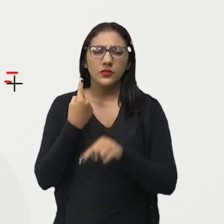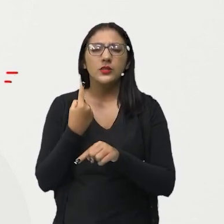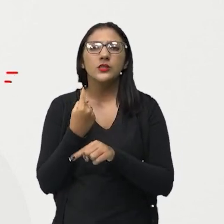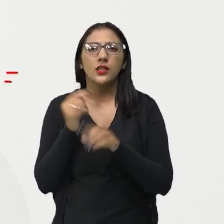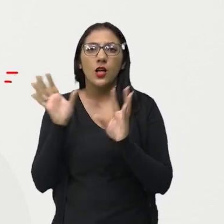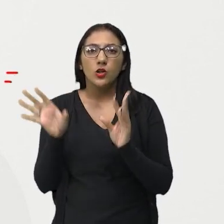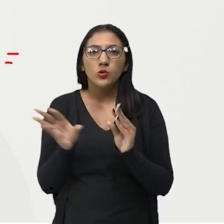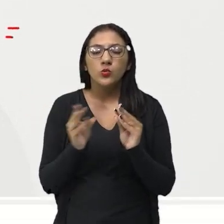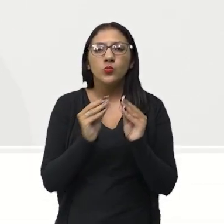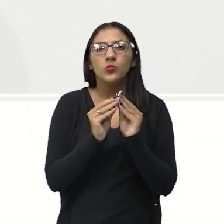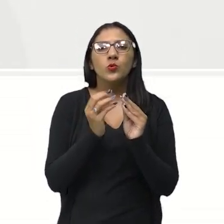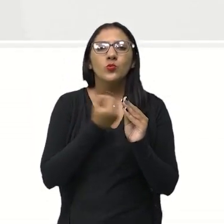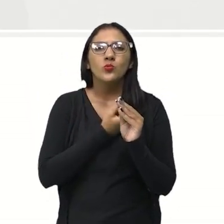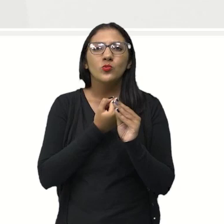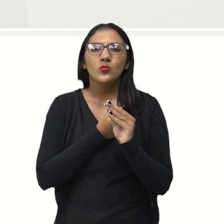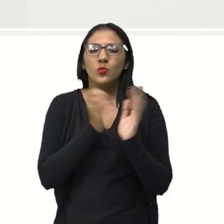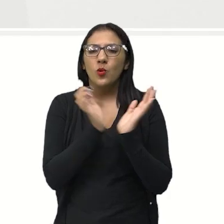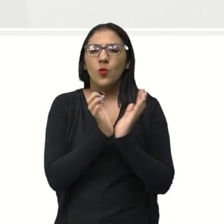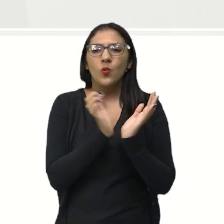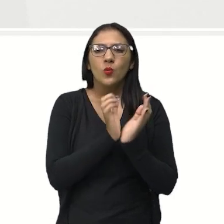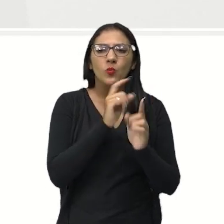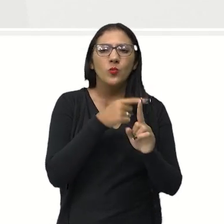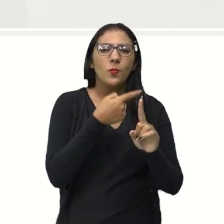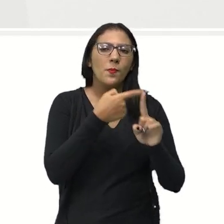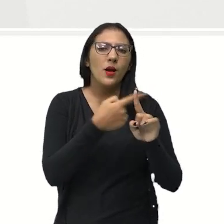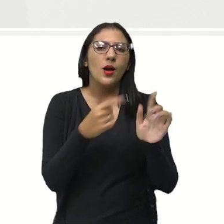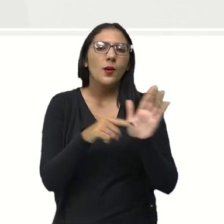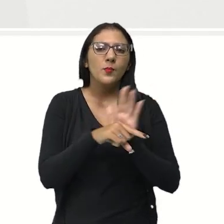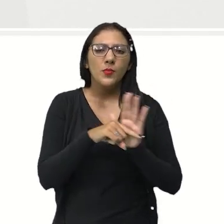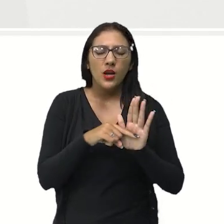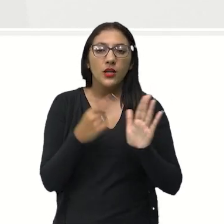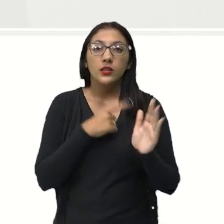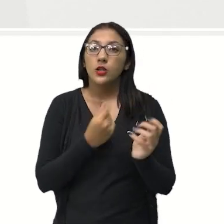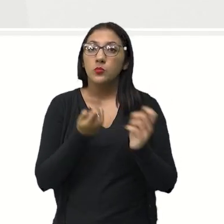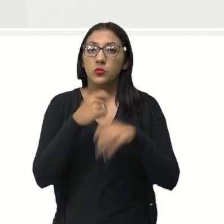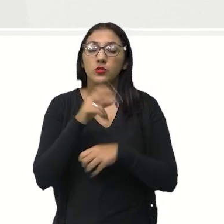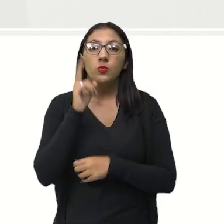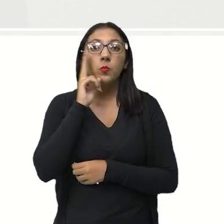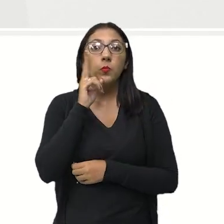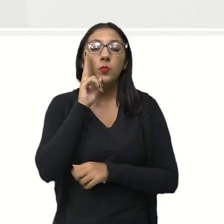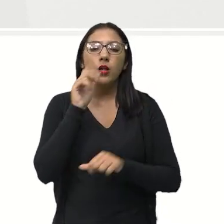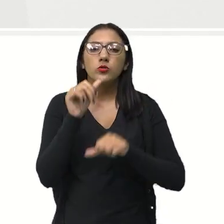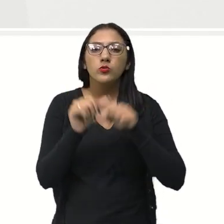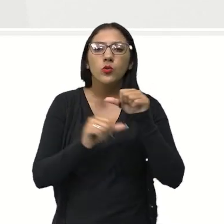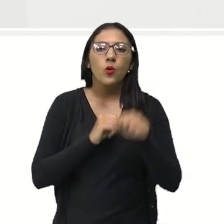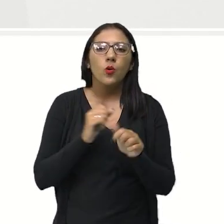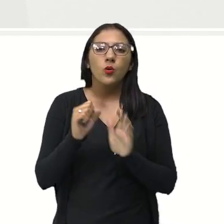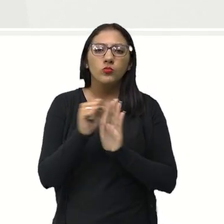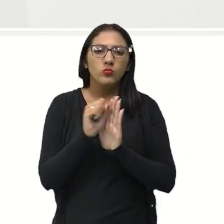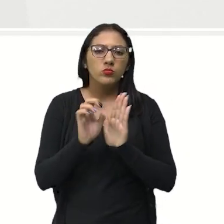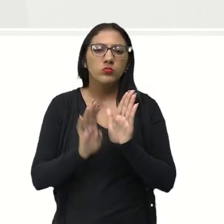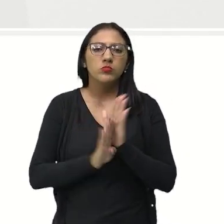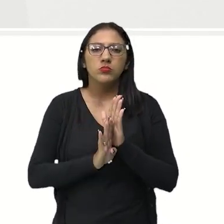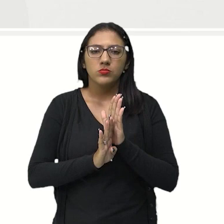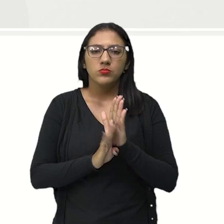do conjunto dos números inteiros, a gente tem que lembrar que essa operação aqui, ó,